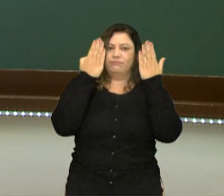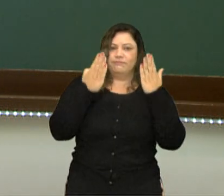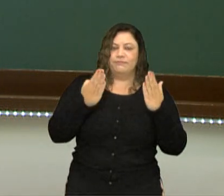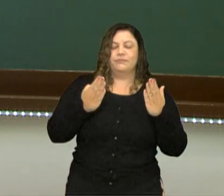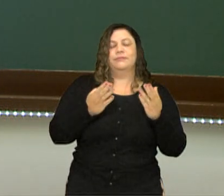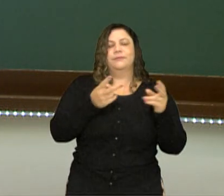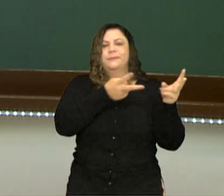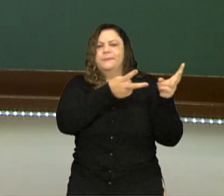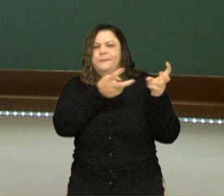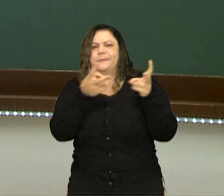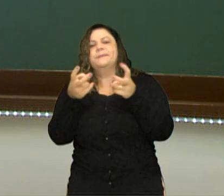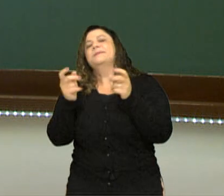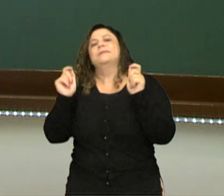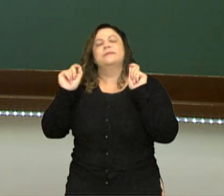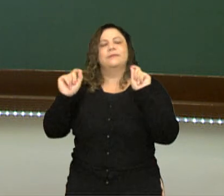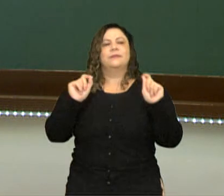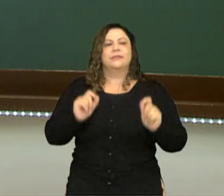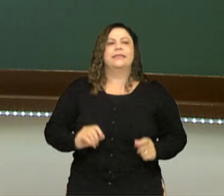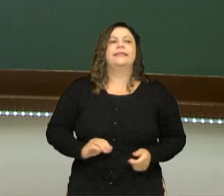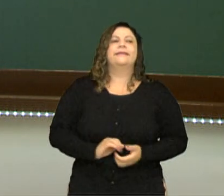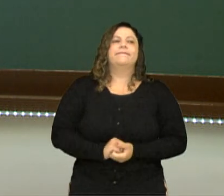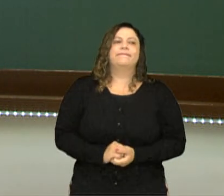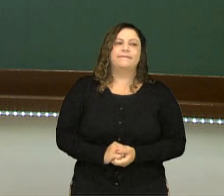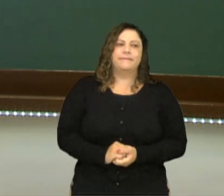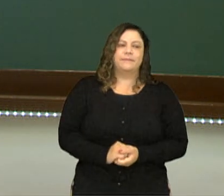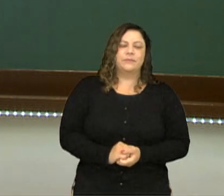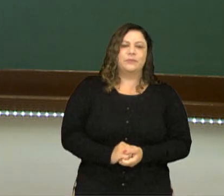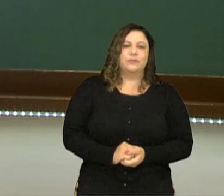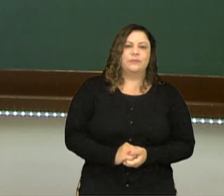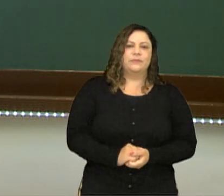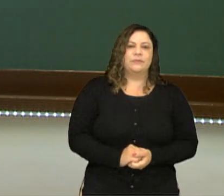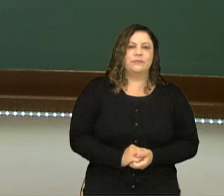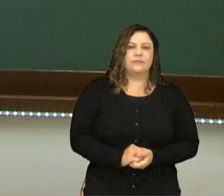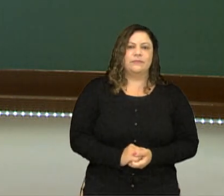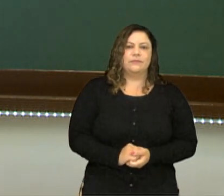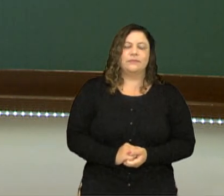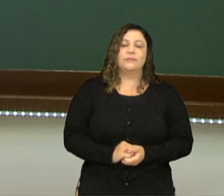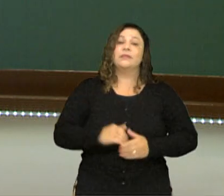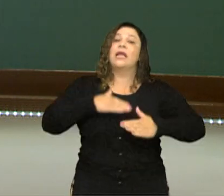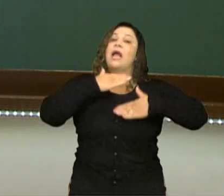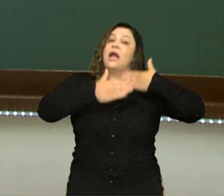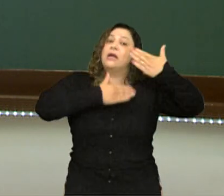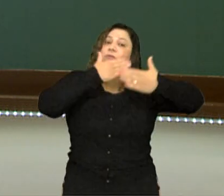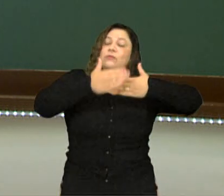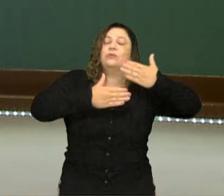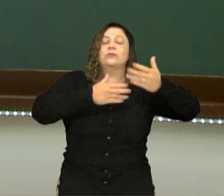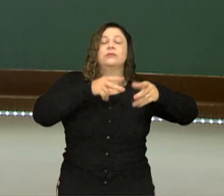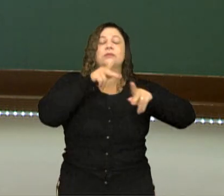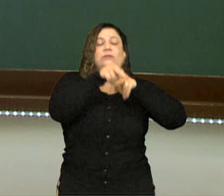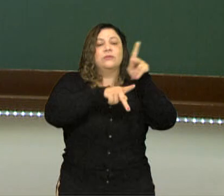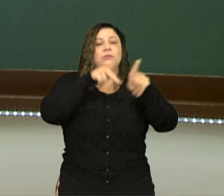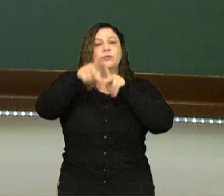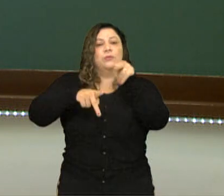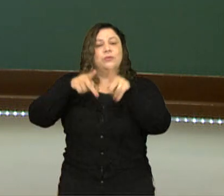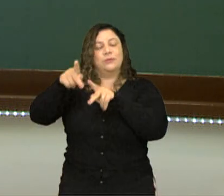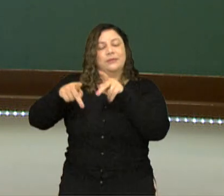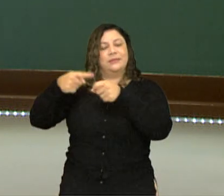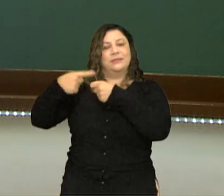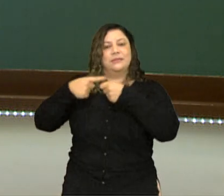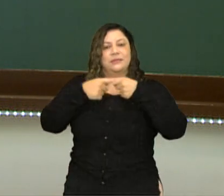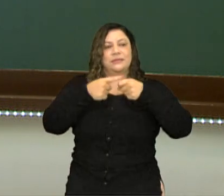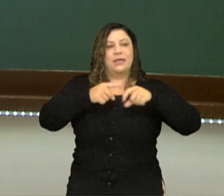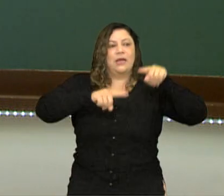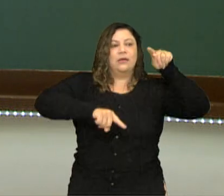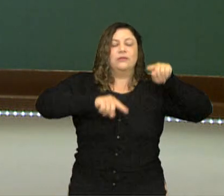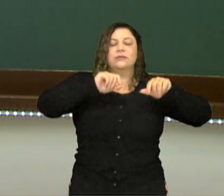quer entender o êxodo rural, certo? E aí, a evolução da população urbana no Brasil. O gráfico vai trazer para nós, os mapas,